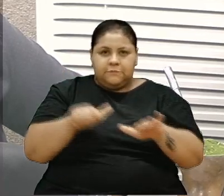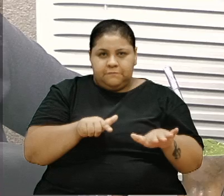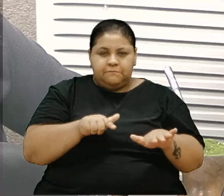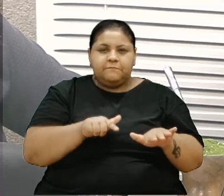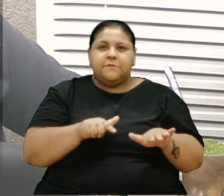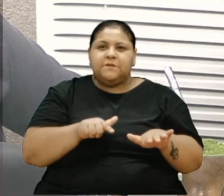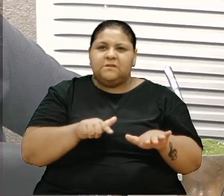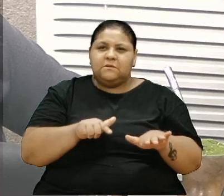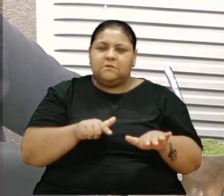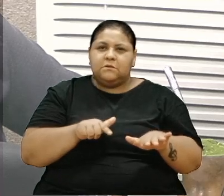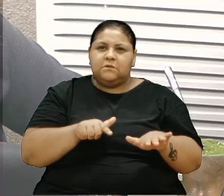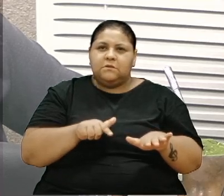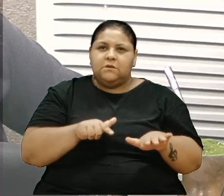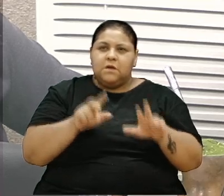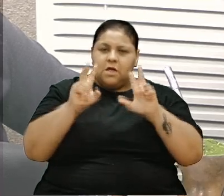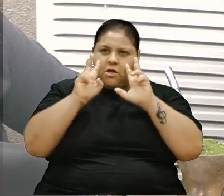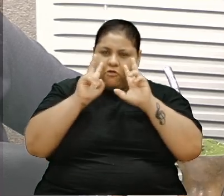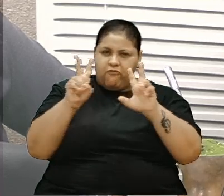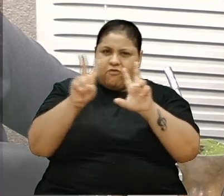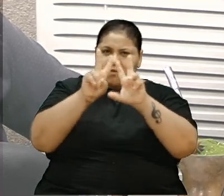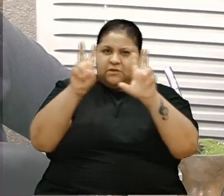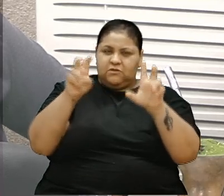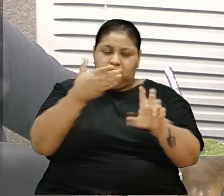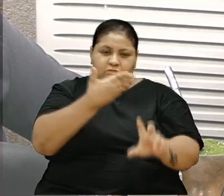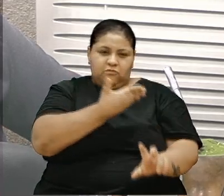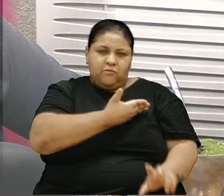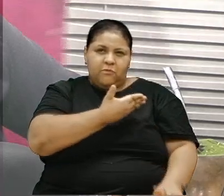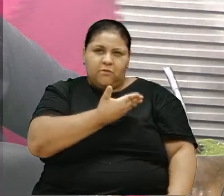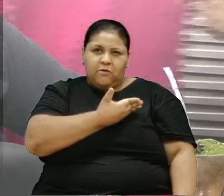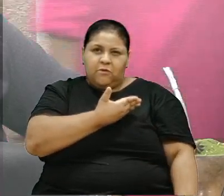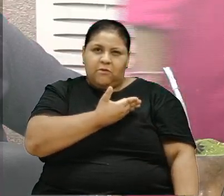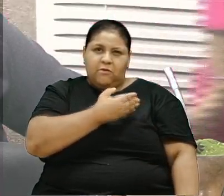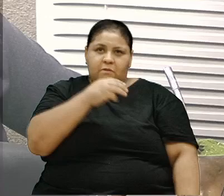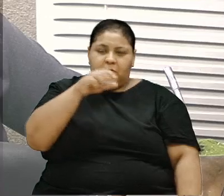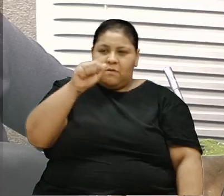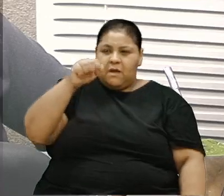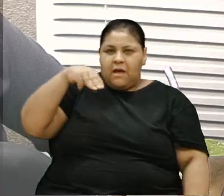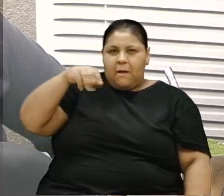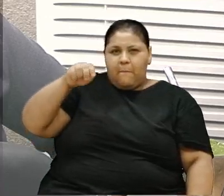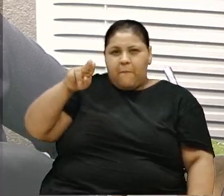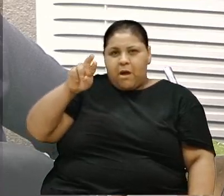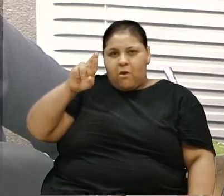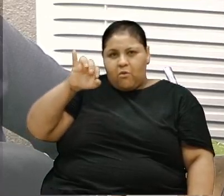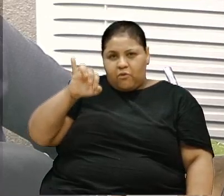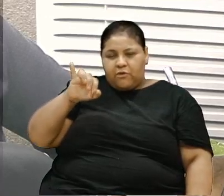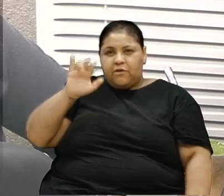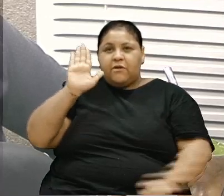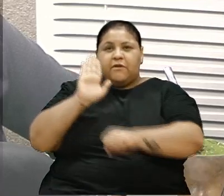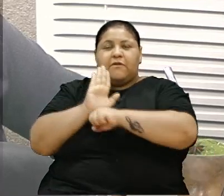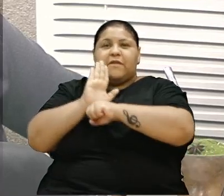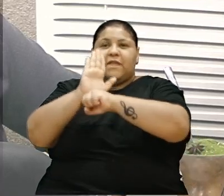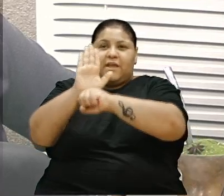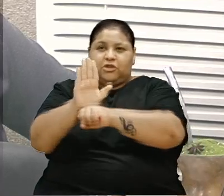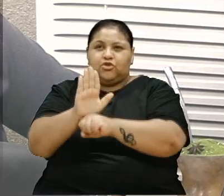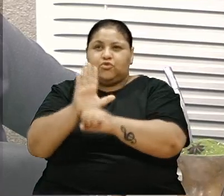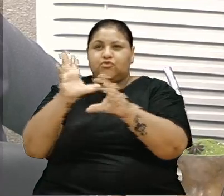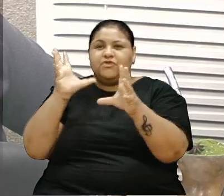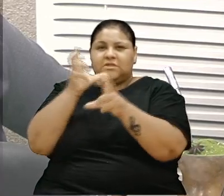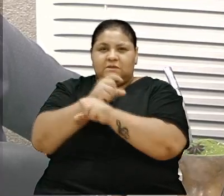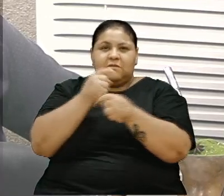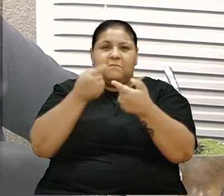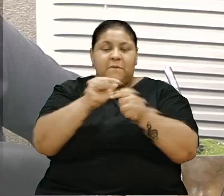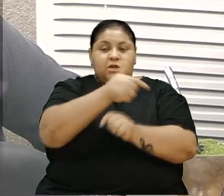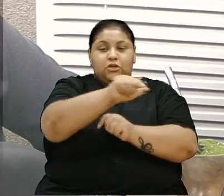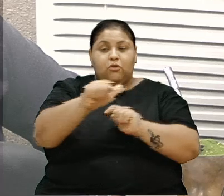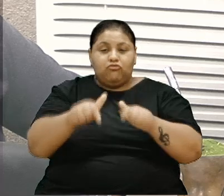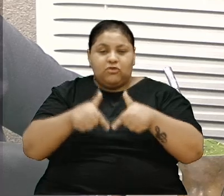uma pauta, justamente da causa animal, por uma amiga, a Maureen Randon, que é uma pessoa incrível, que ajuda não só a causa animal, mas em inúmeras ações